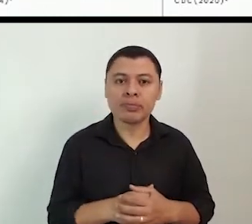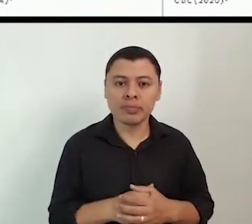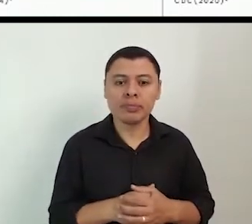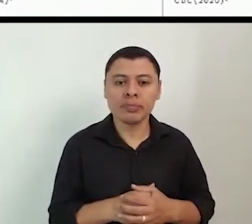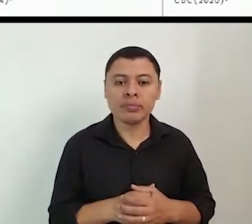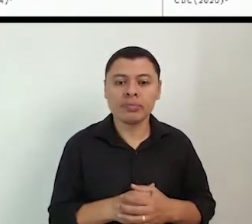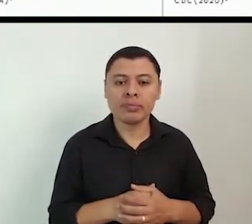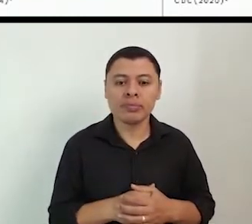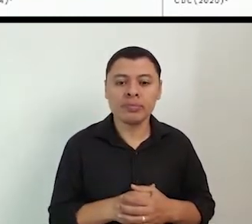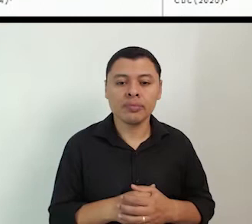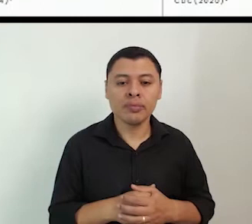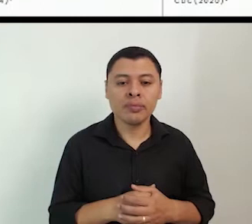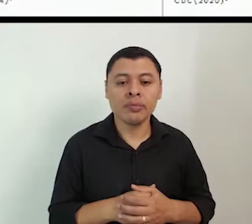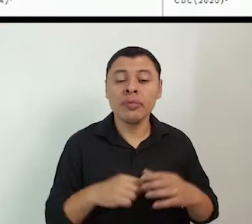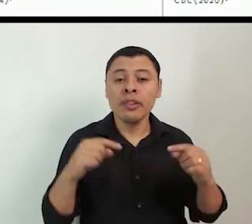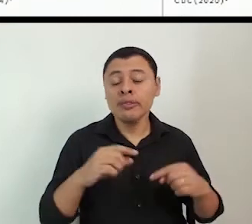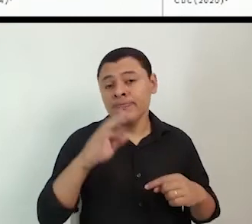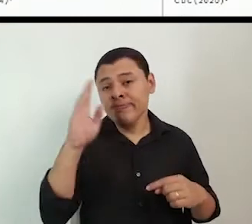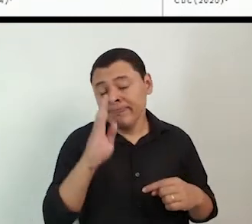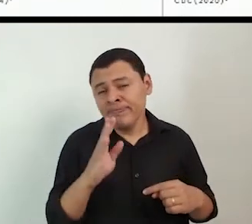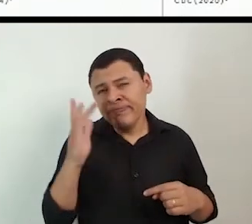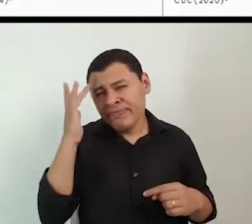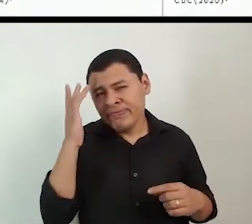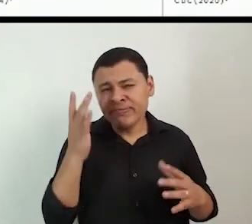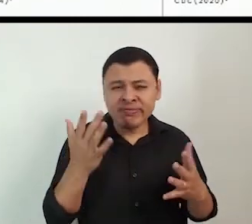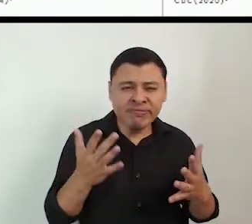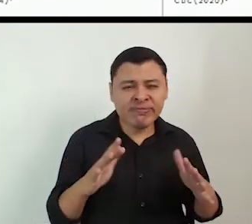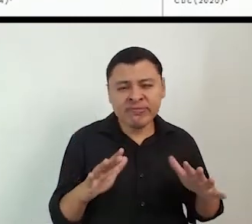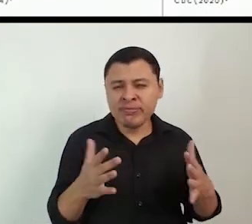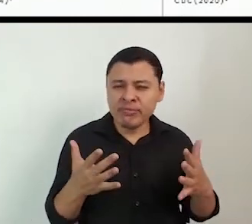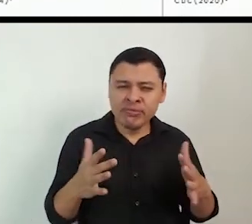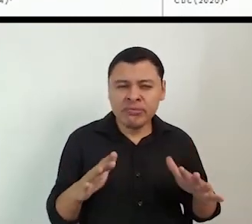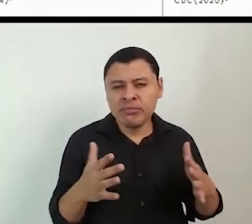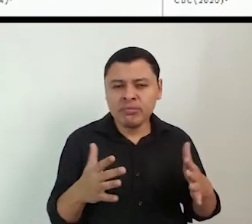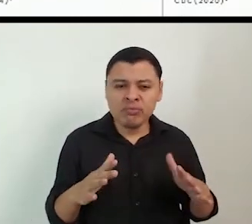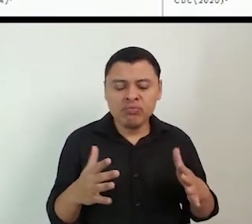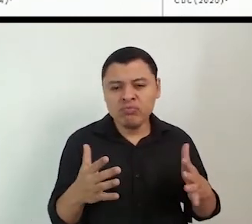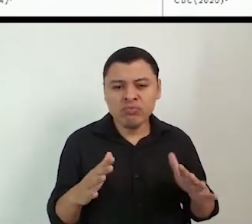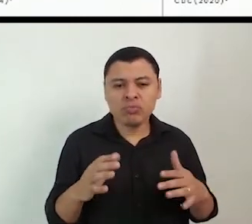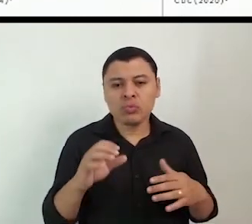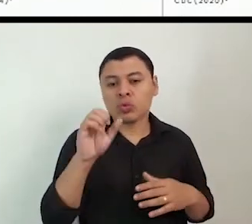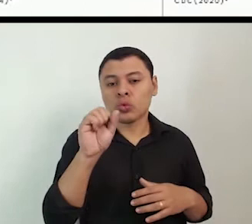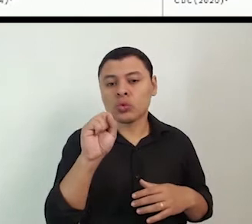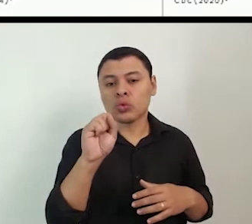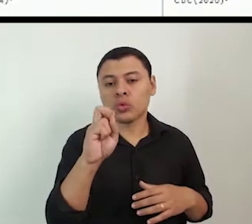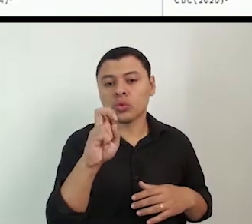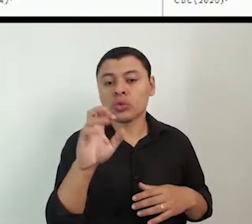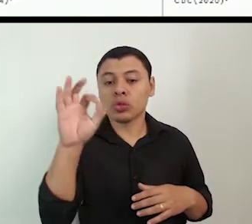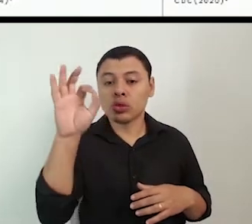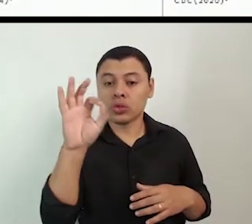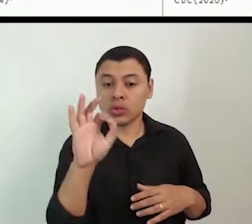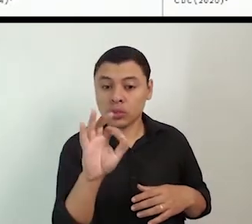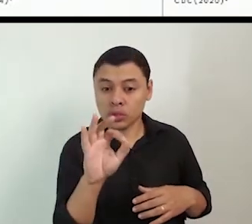autistas. Aqui no Brasil, a gente estima que tenha uma porcentagem também de 80% a